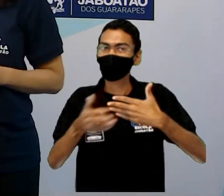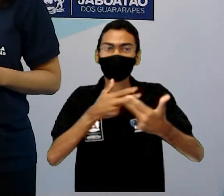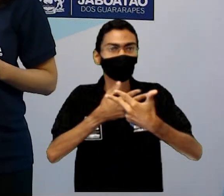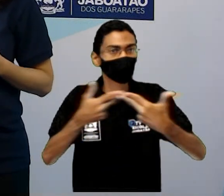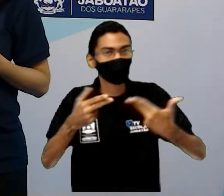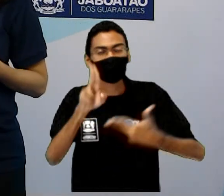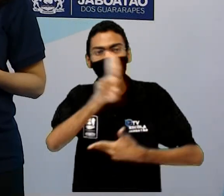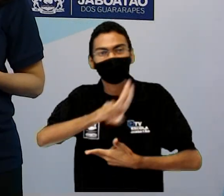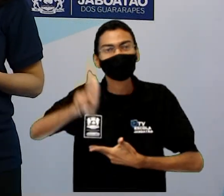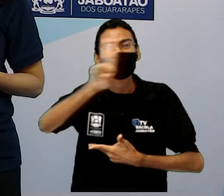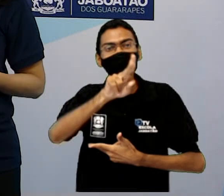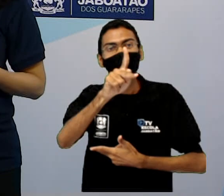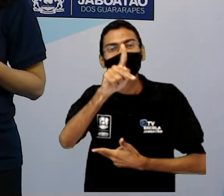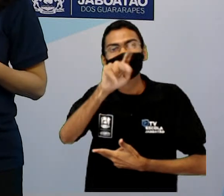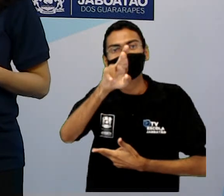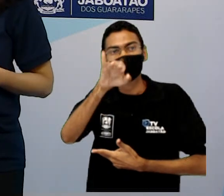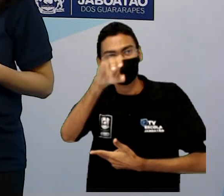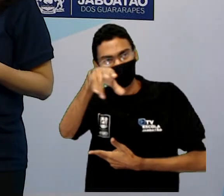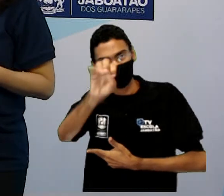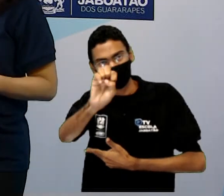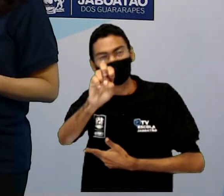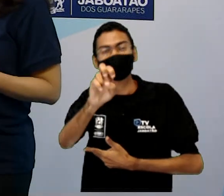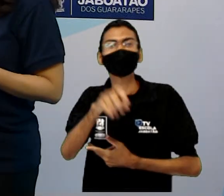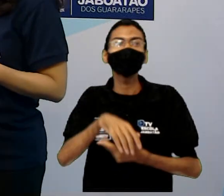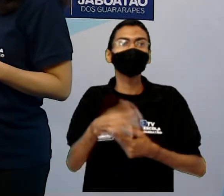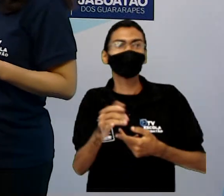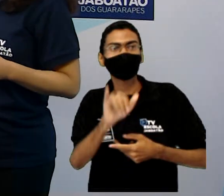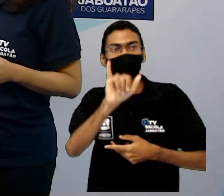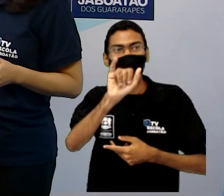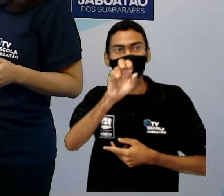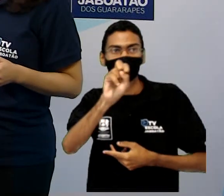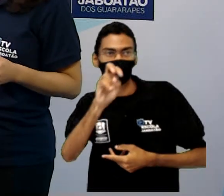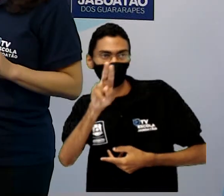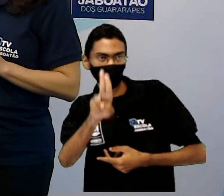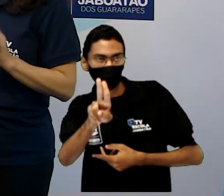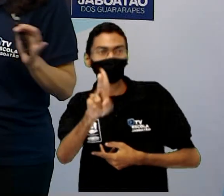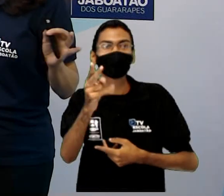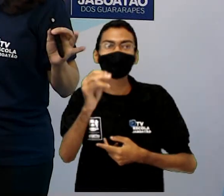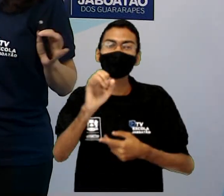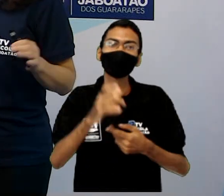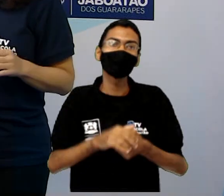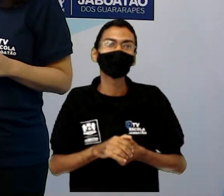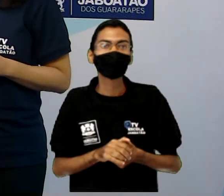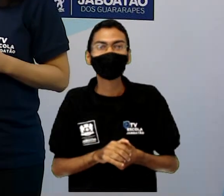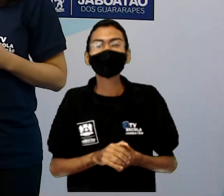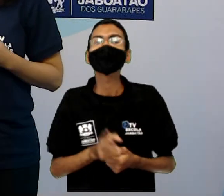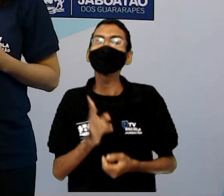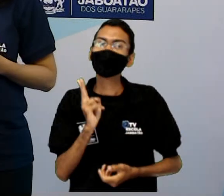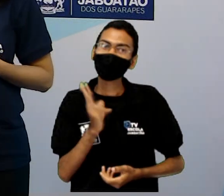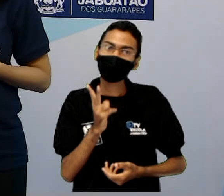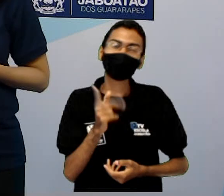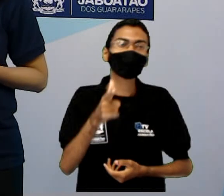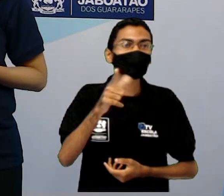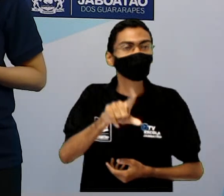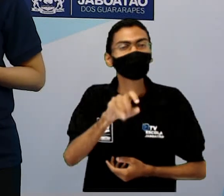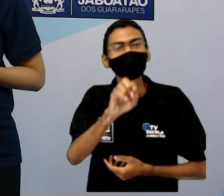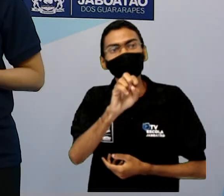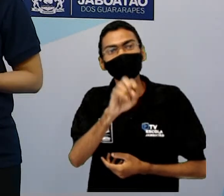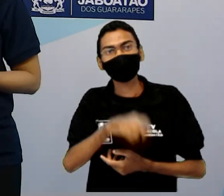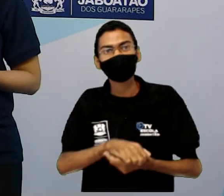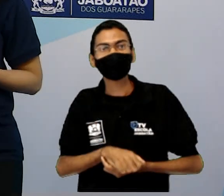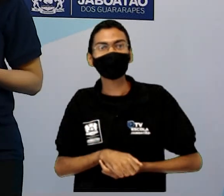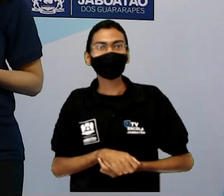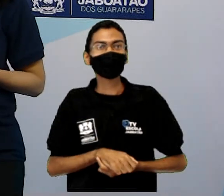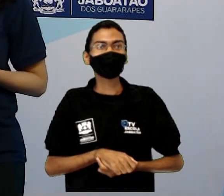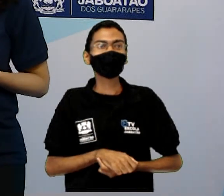o pronome you, o verbo vai ser sempre were. Sempre. A gente só vai saber se está no